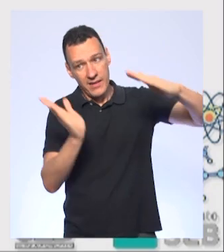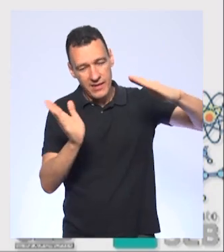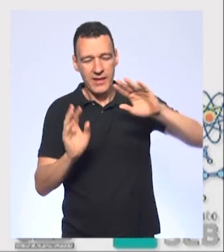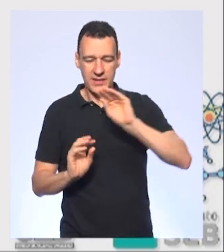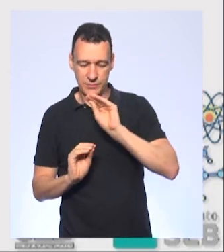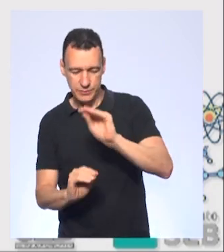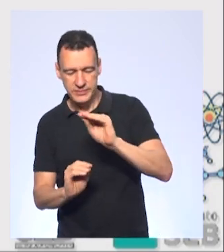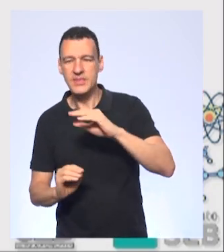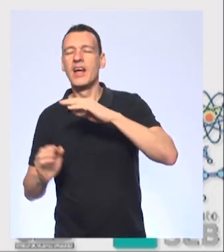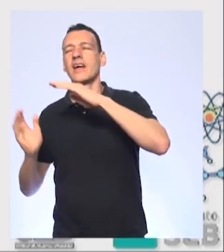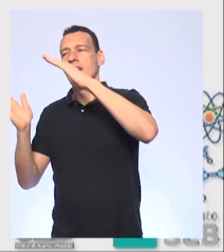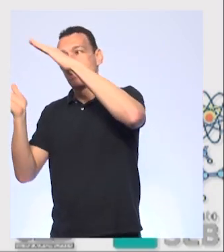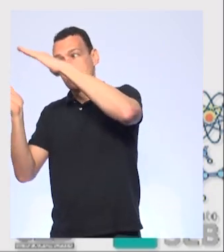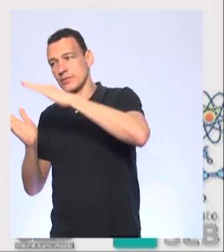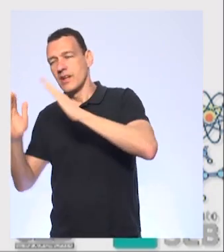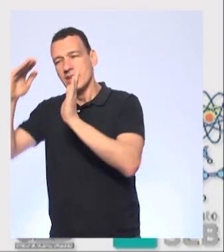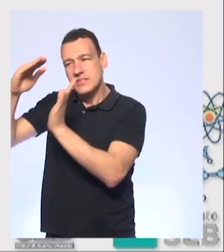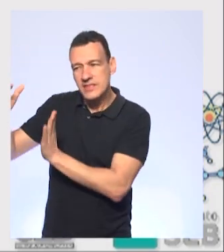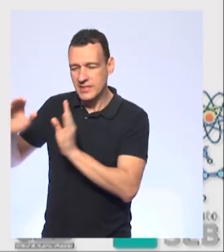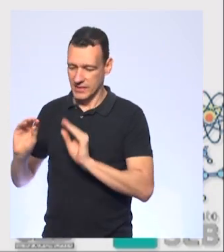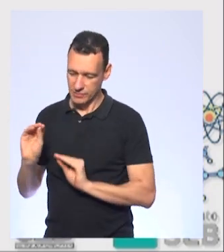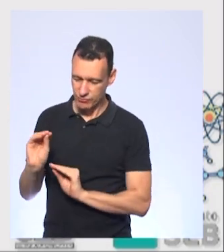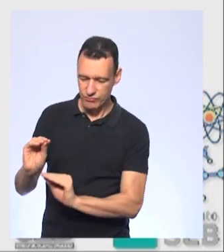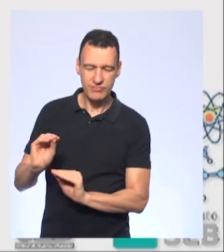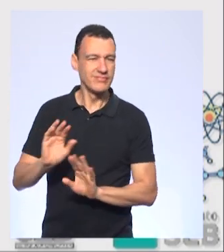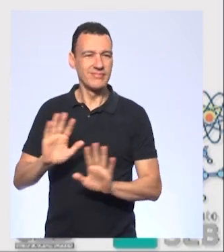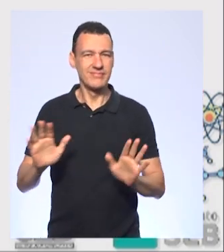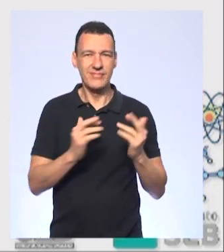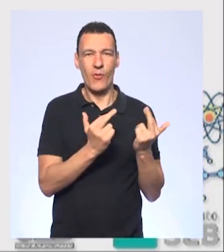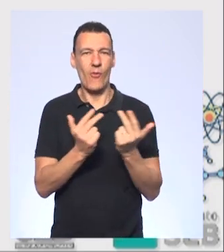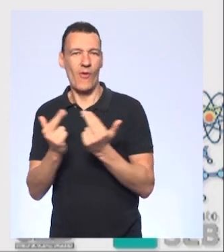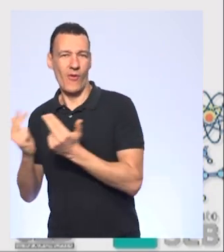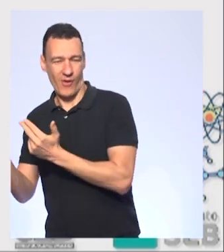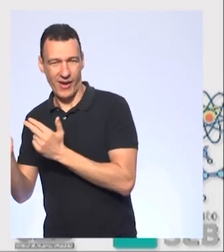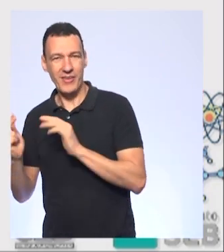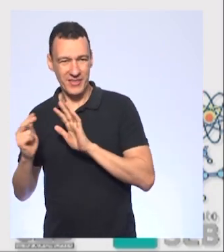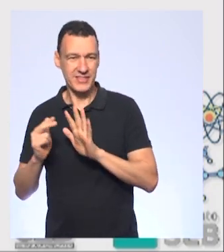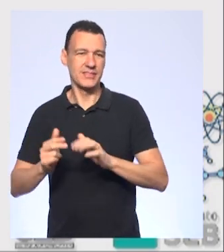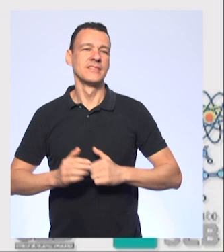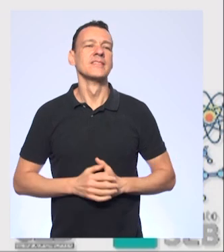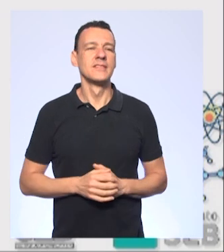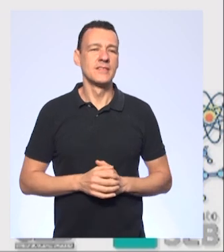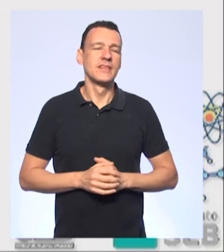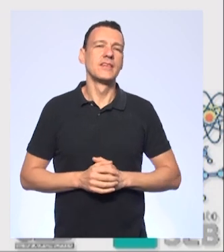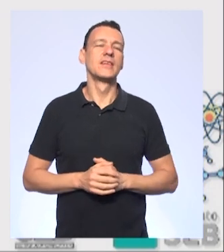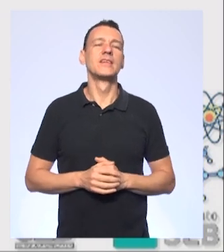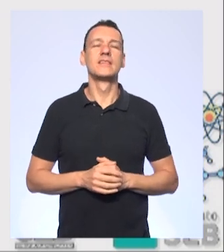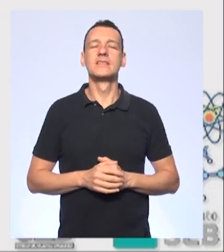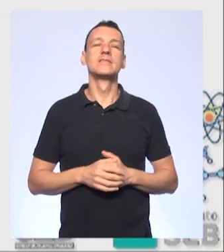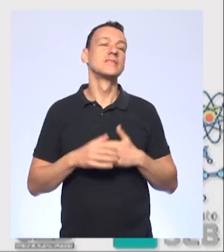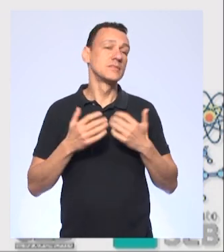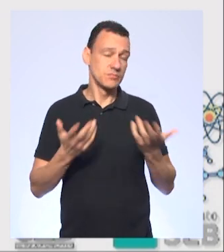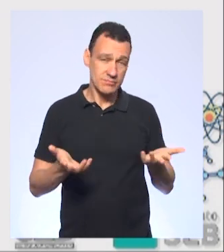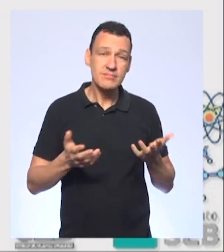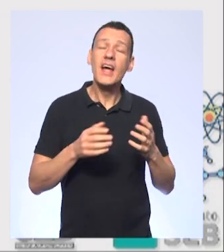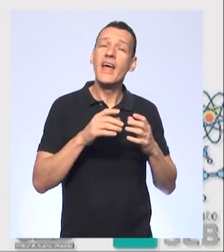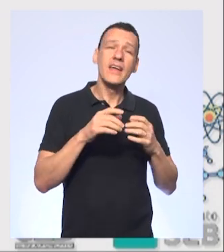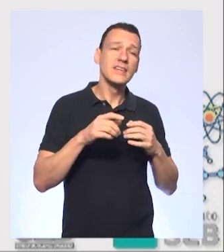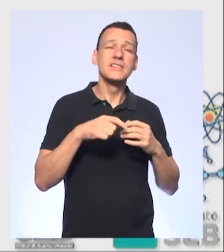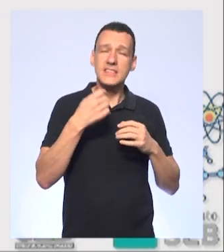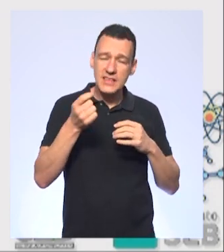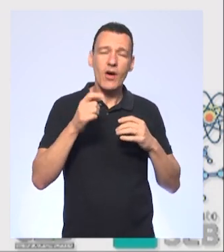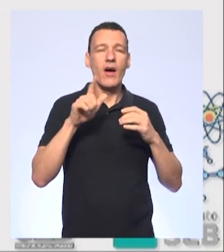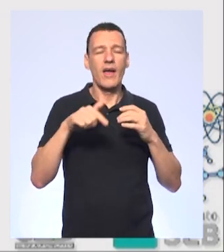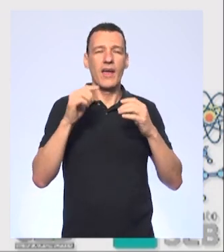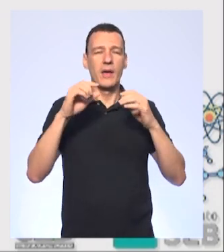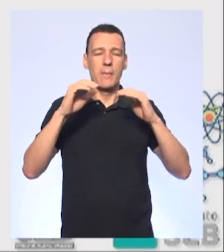quantas que você escolher do grandão, está para o lado correspondente no pequenininho. Isso vai dar constante de